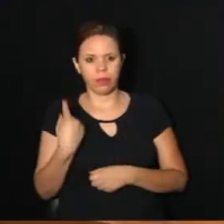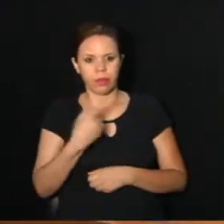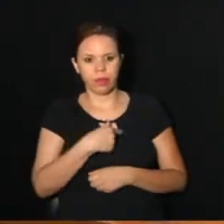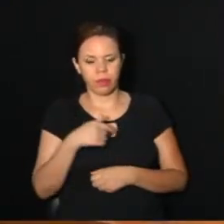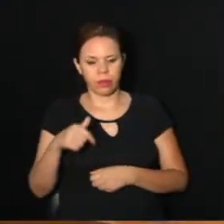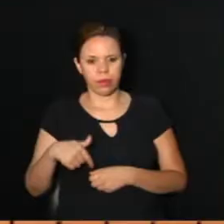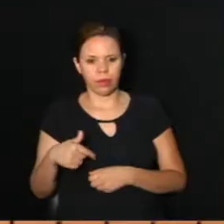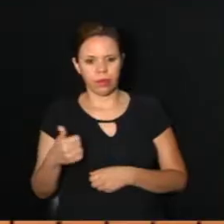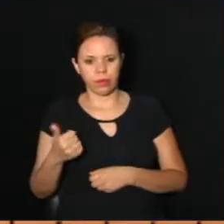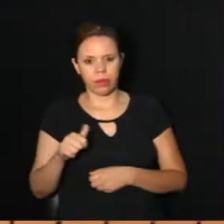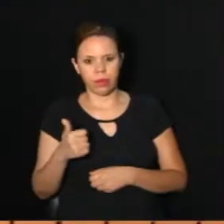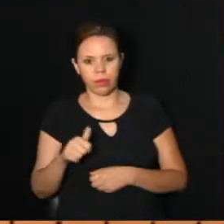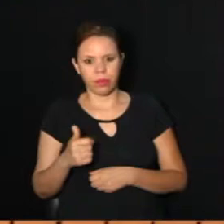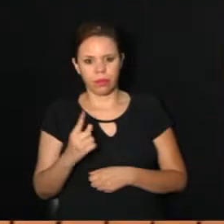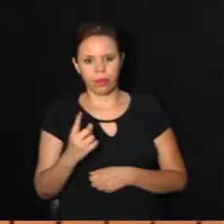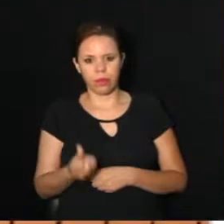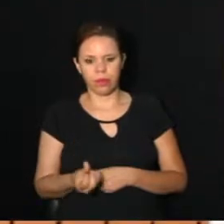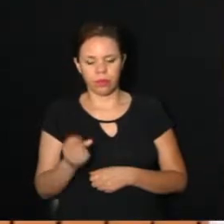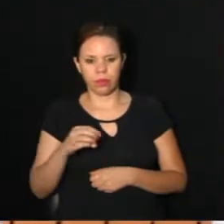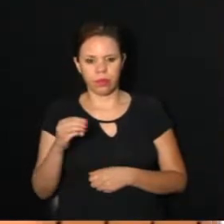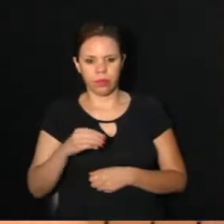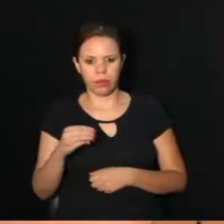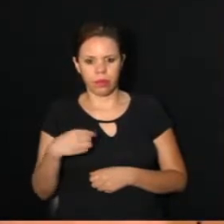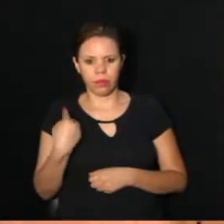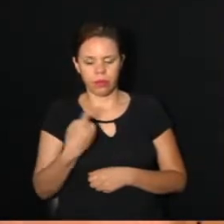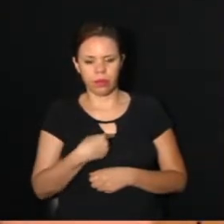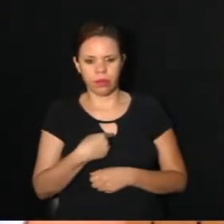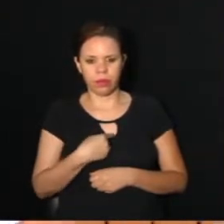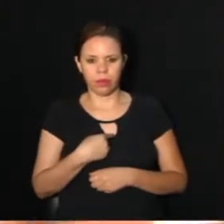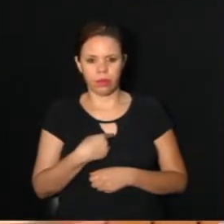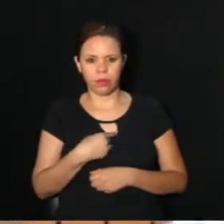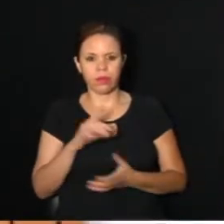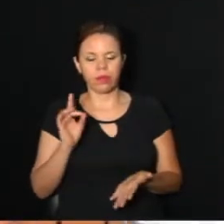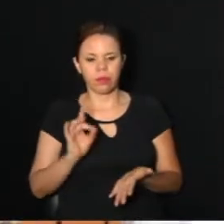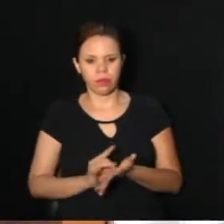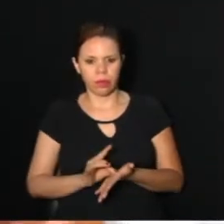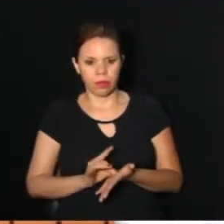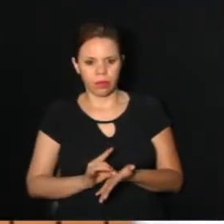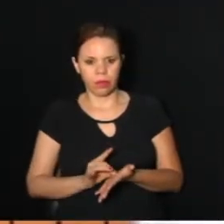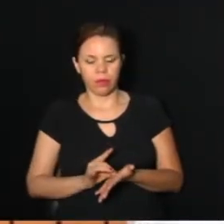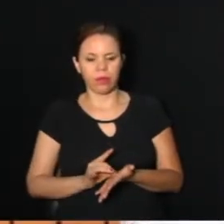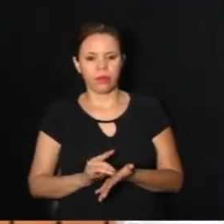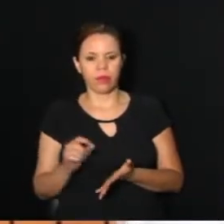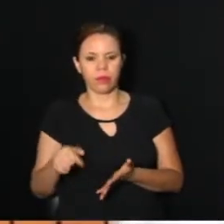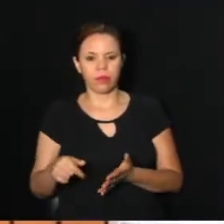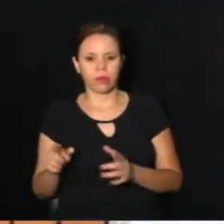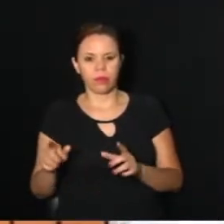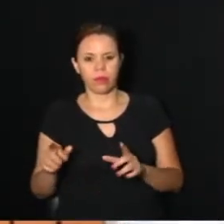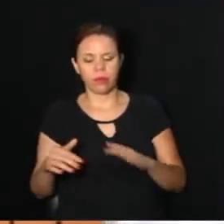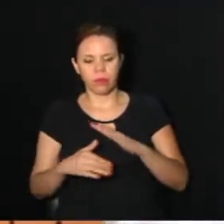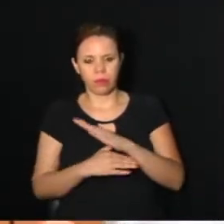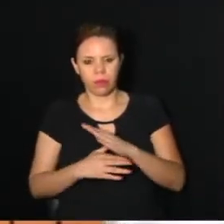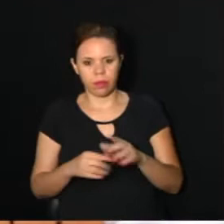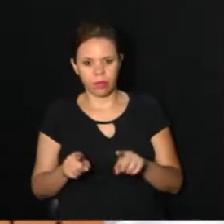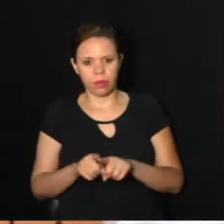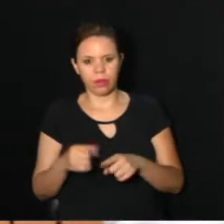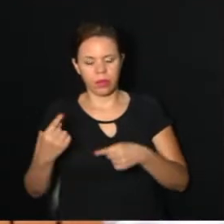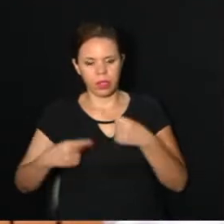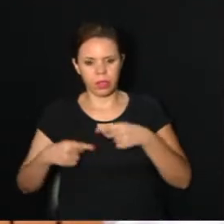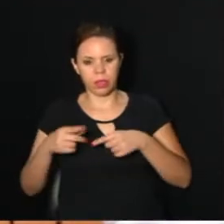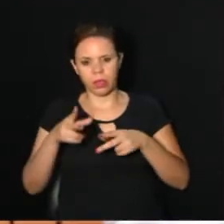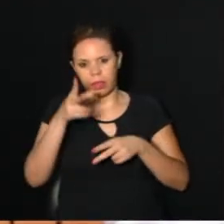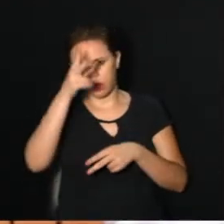estamos agora às 11h16. Nós estamos realizando através da Câmara Municipal esse debate